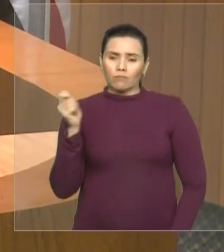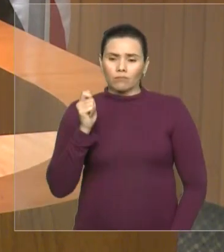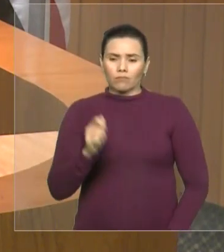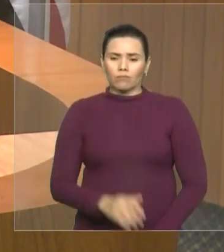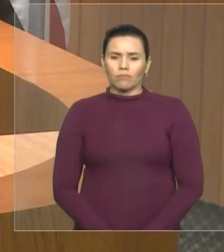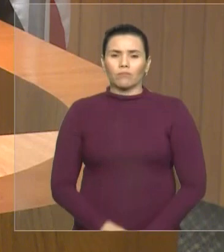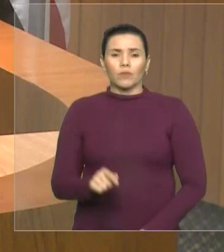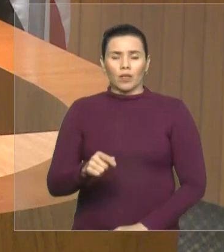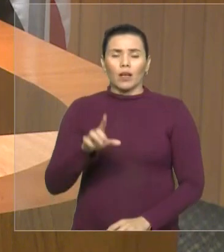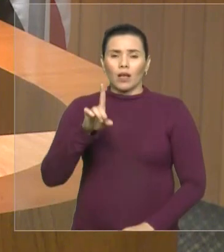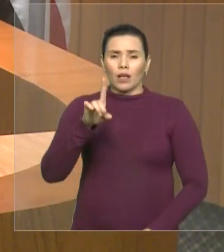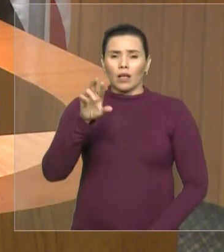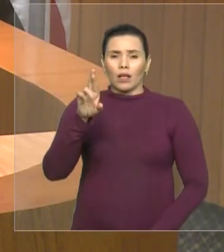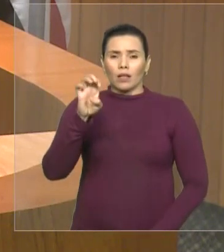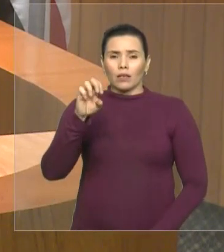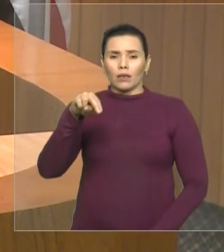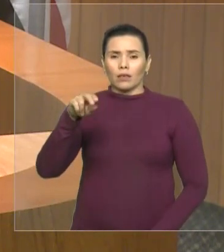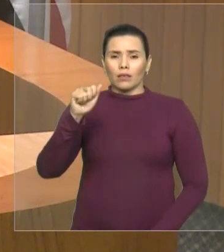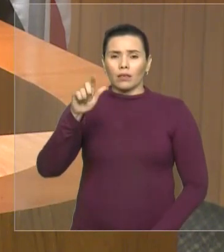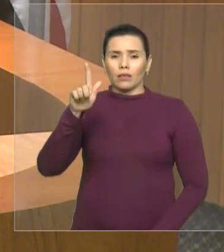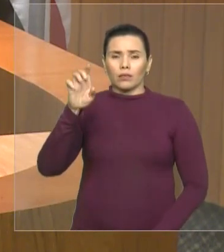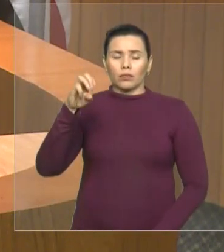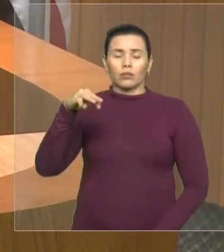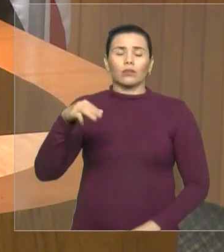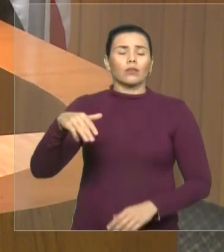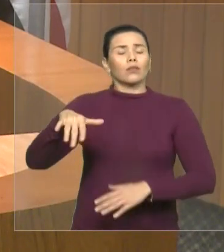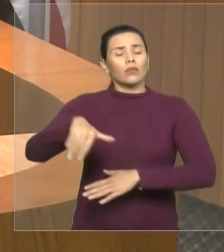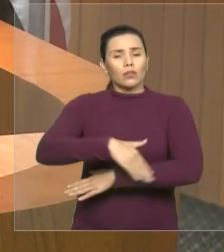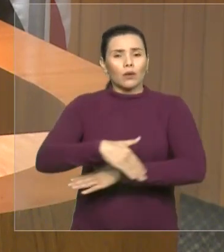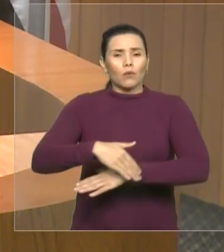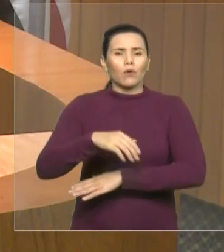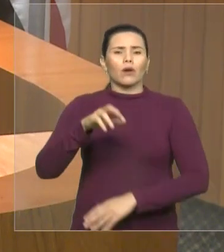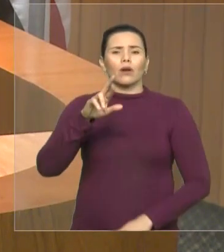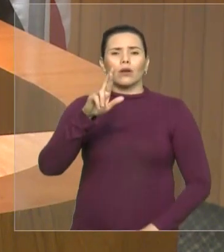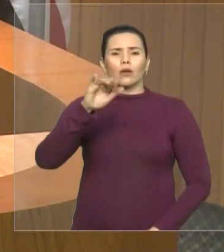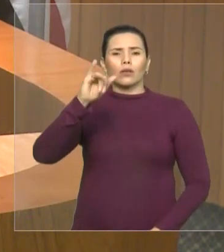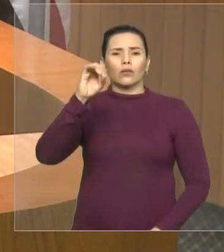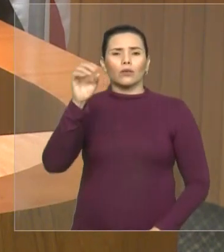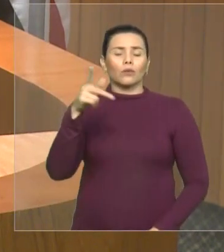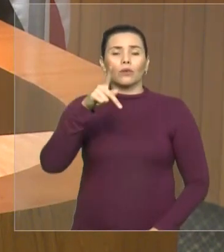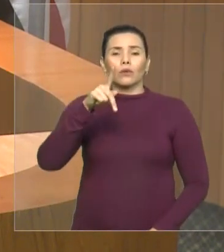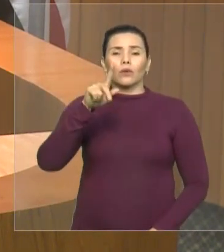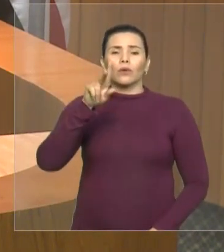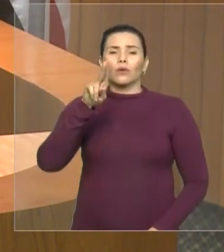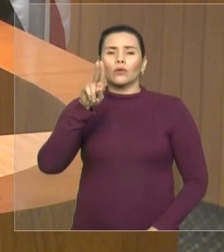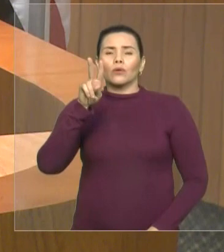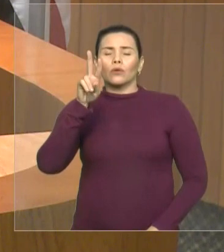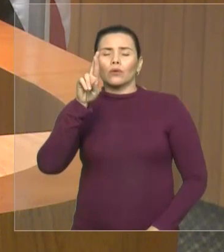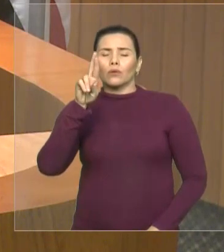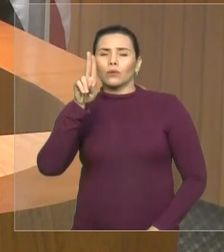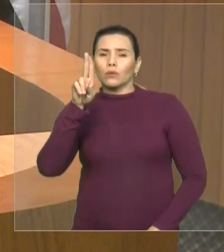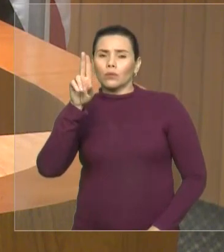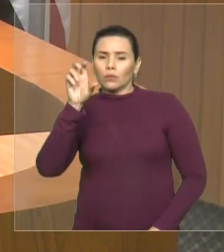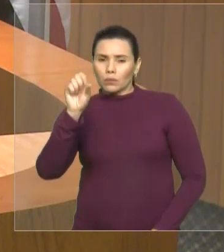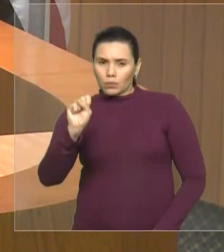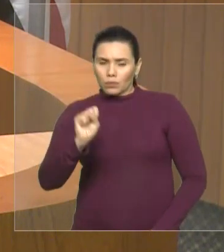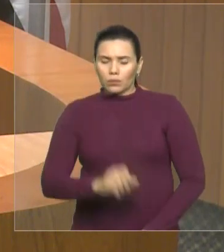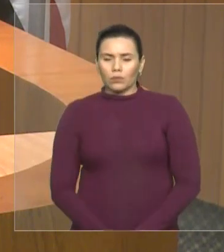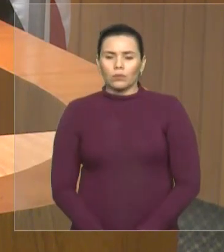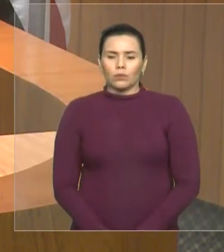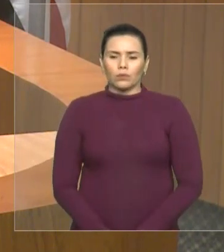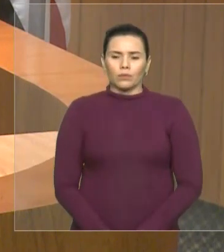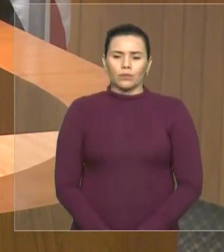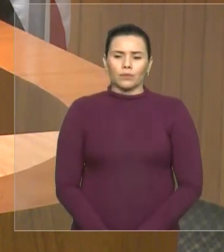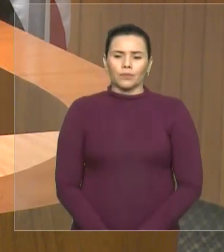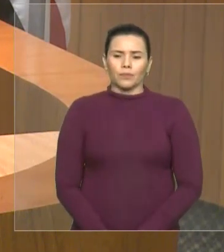drenagem profunda na rua Rio Purus, lá em Barra do Corda. Uma obra de suma importância para a região. Uma obra que consumiu quase